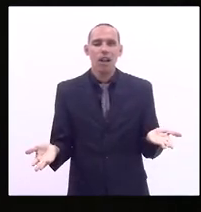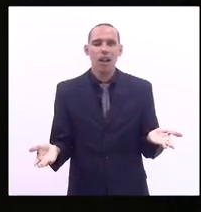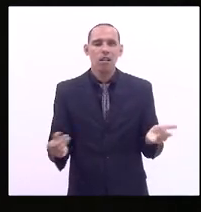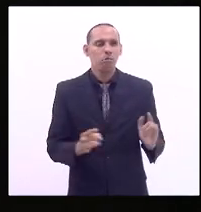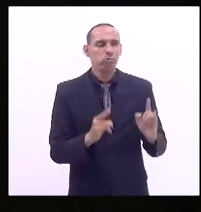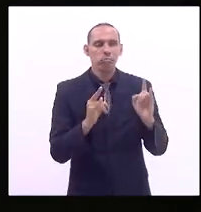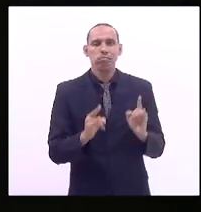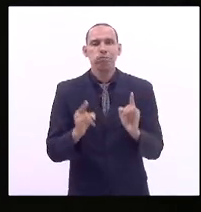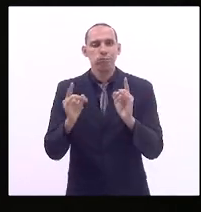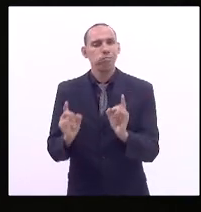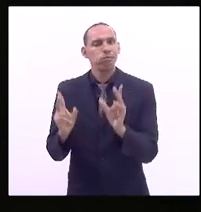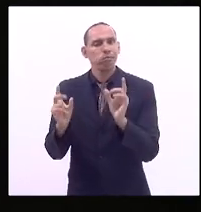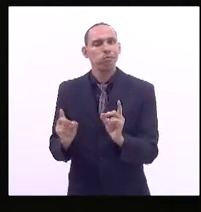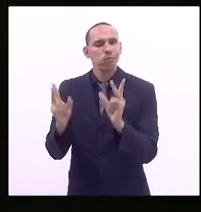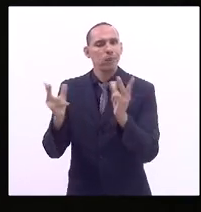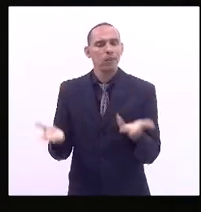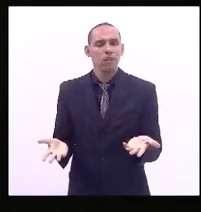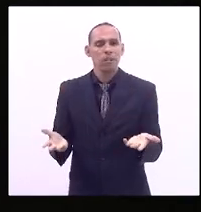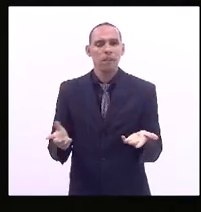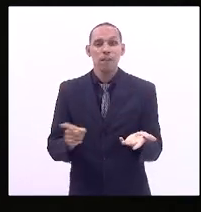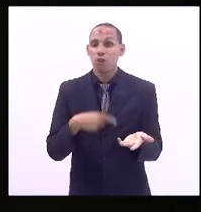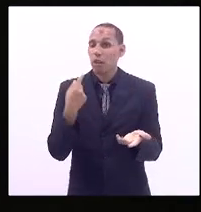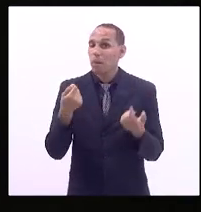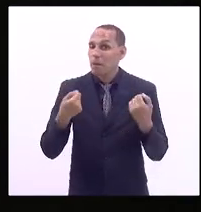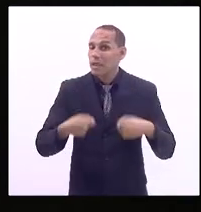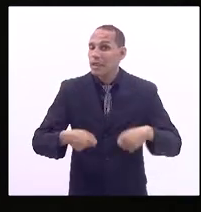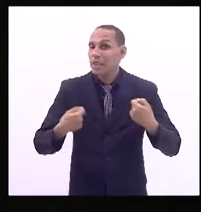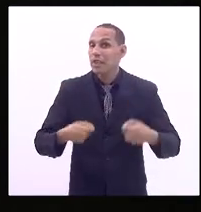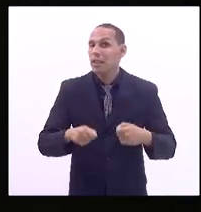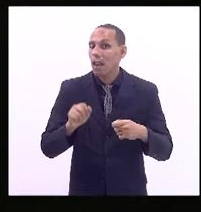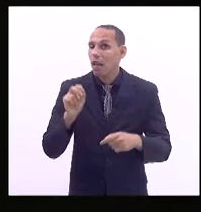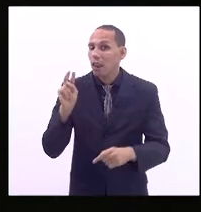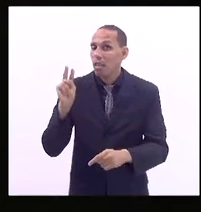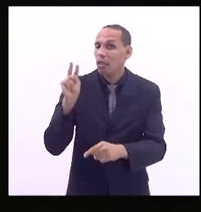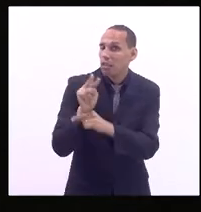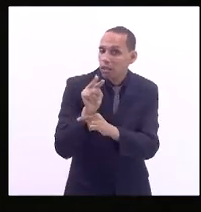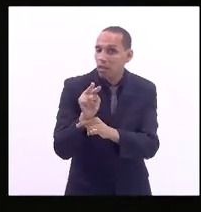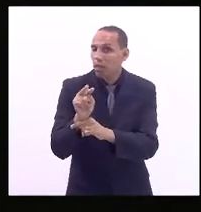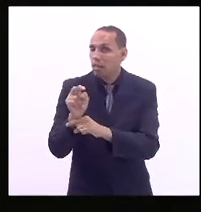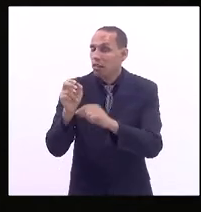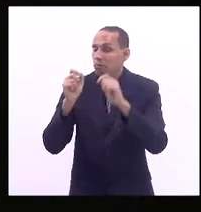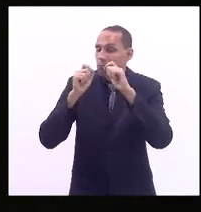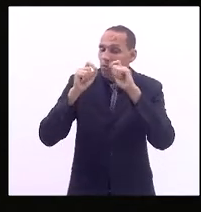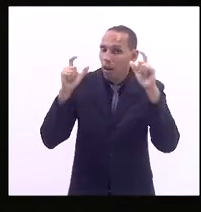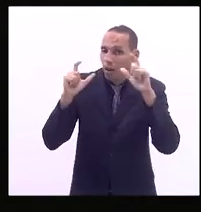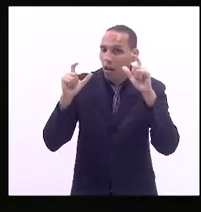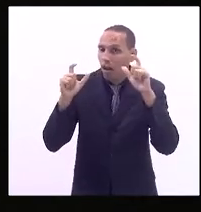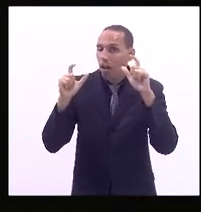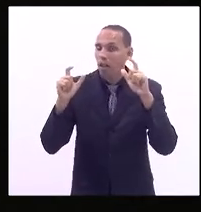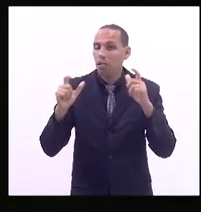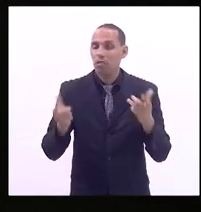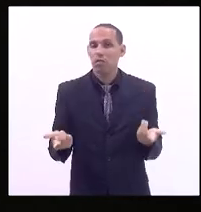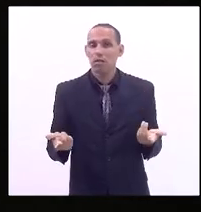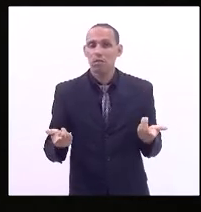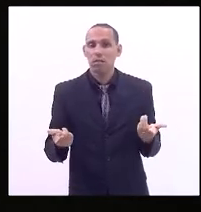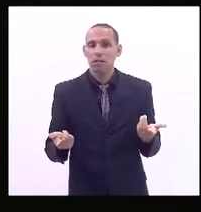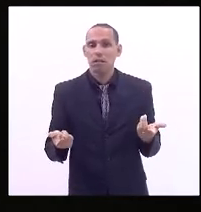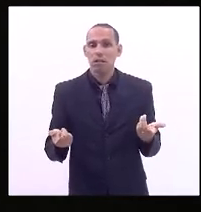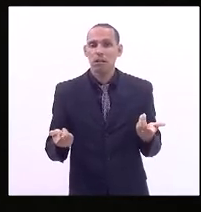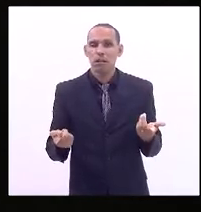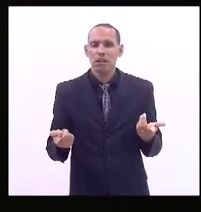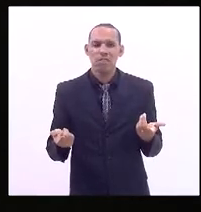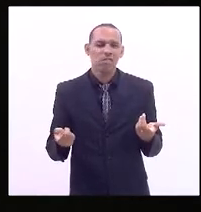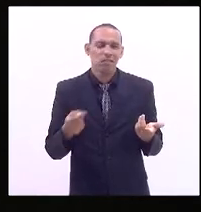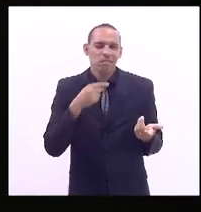venda e a gente precisa está de olho nesse processo por isso eu